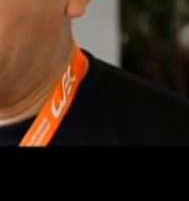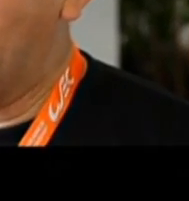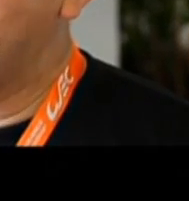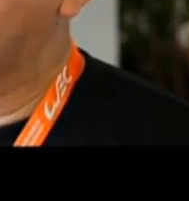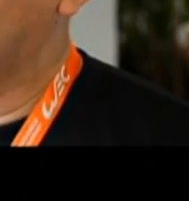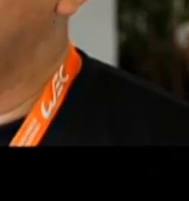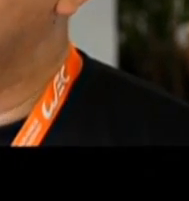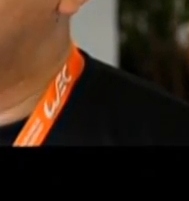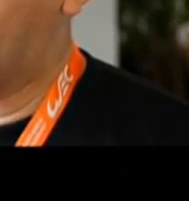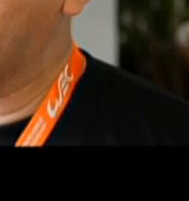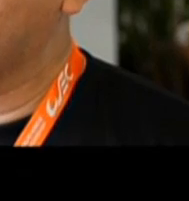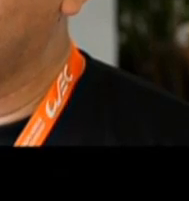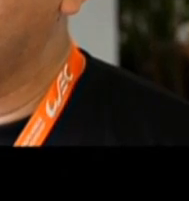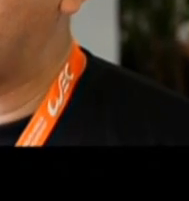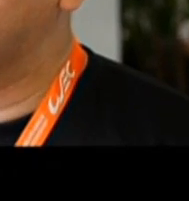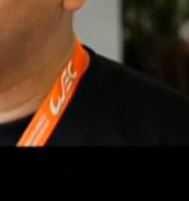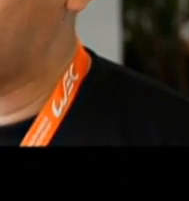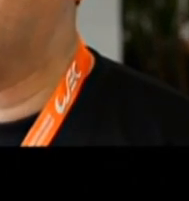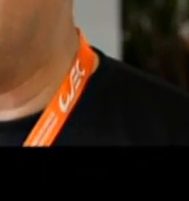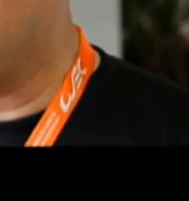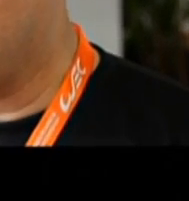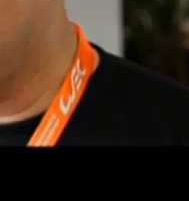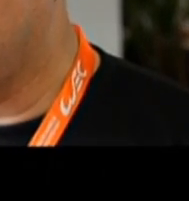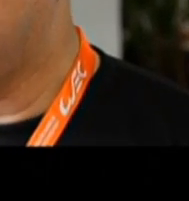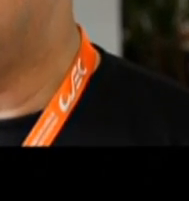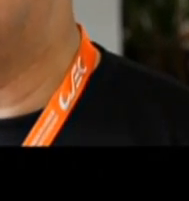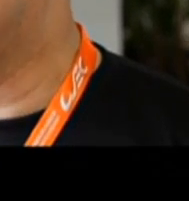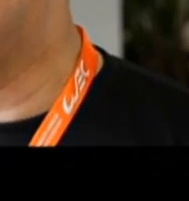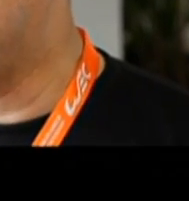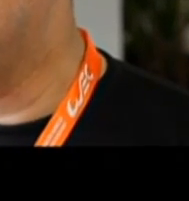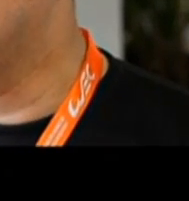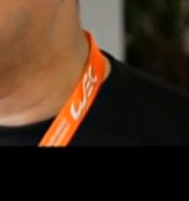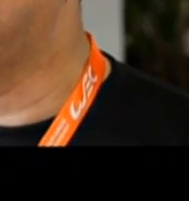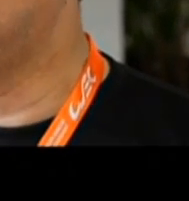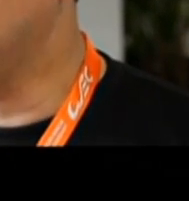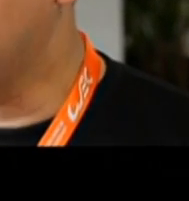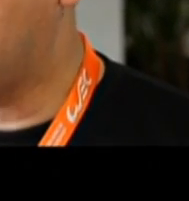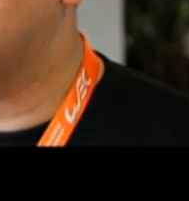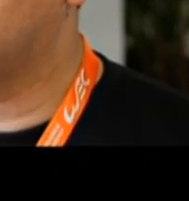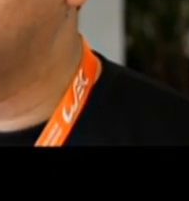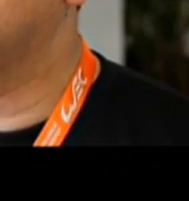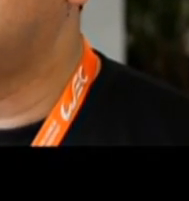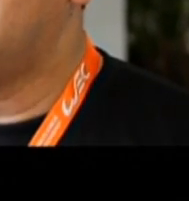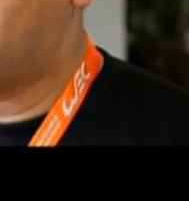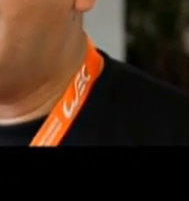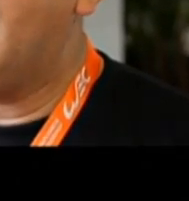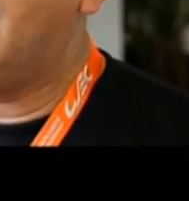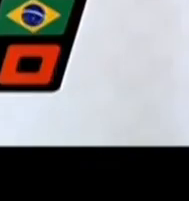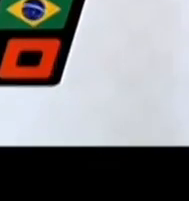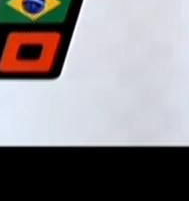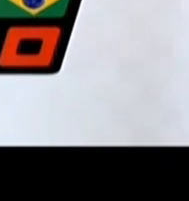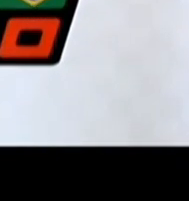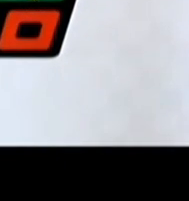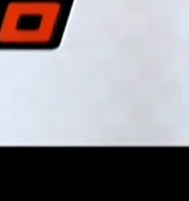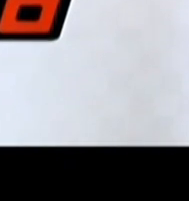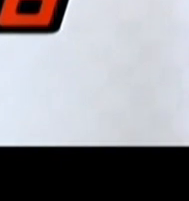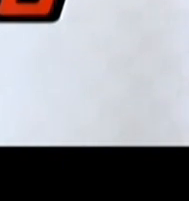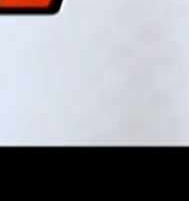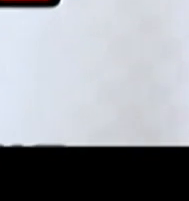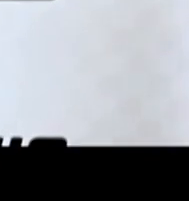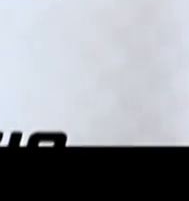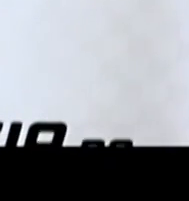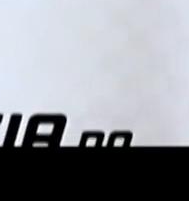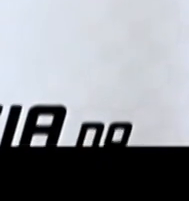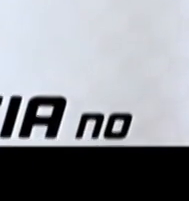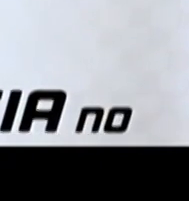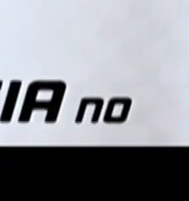através do Parada, que é o nosso Pacto Nacional pela Vida. É justamente um conjunto de ações para consciência no